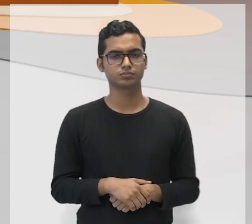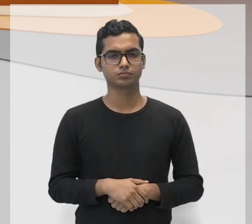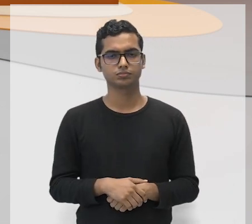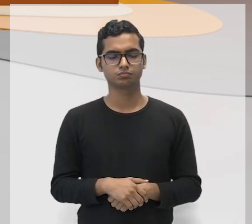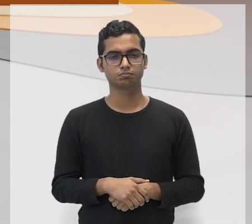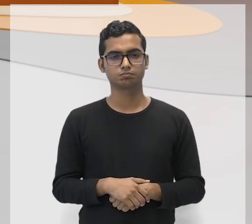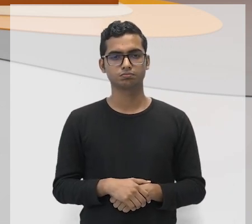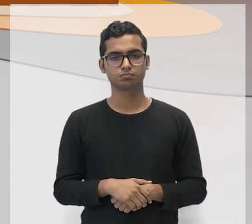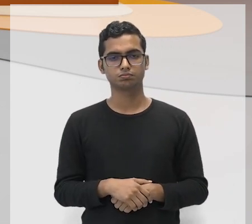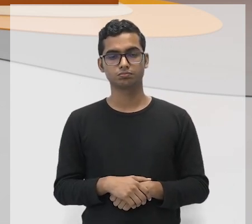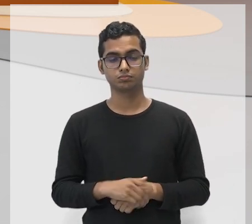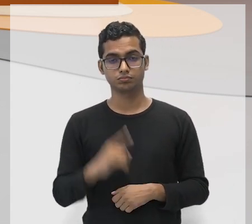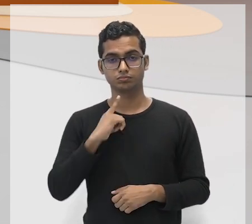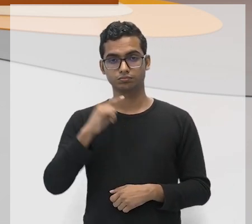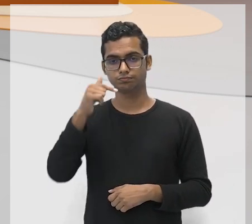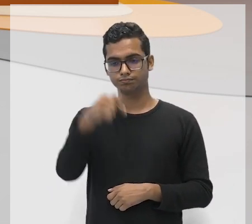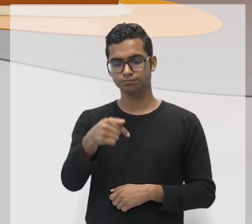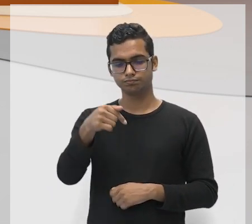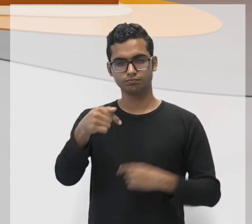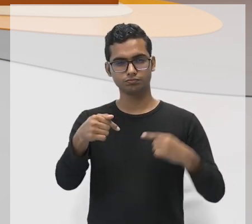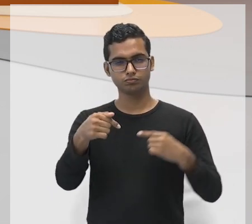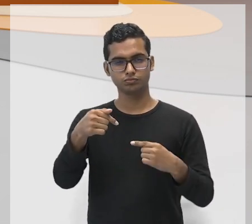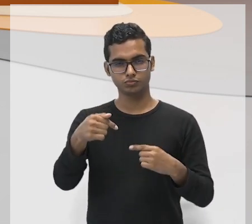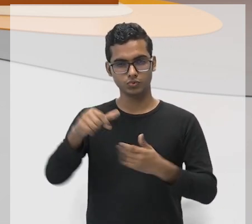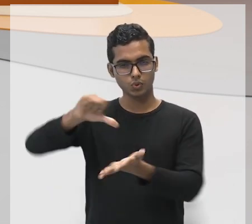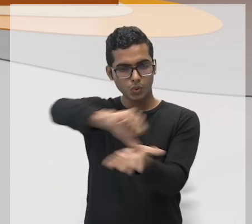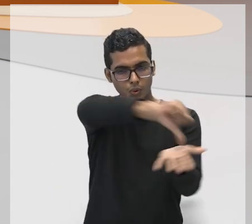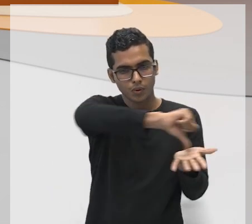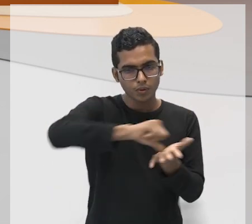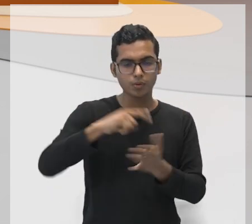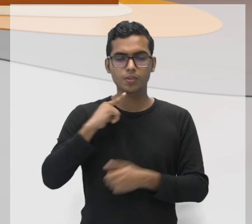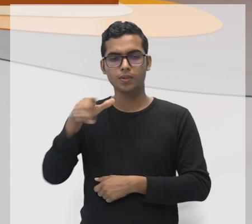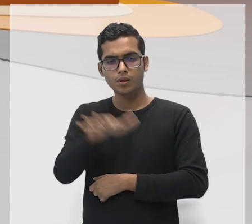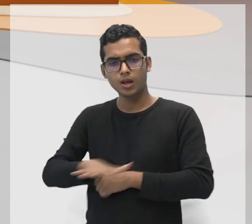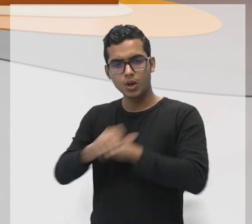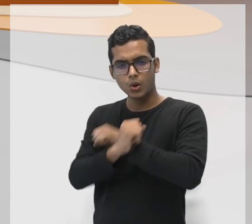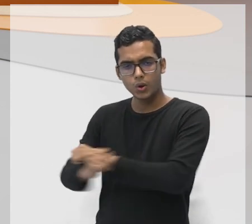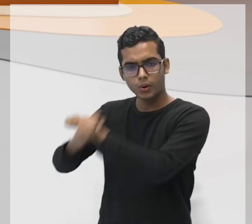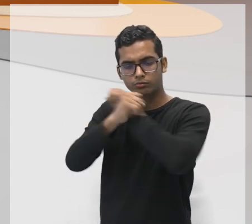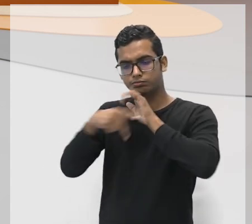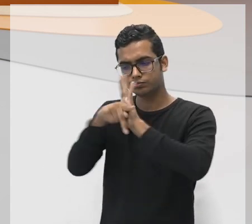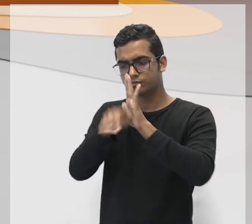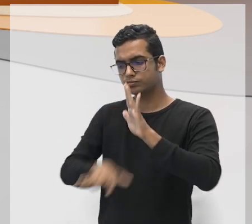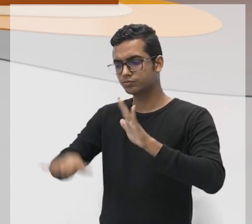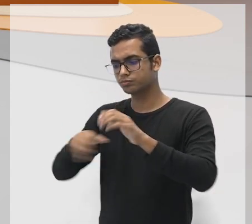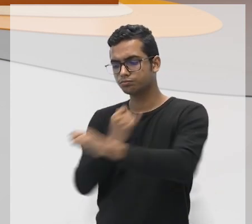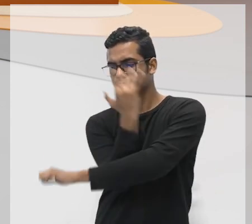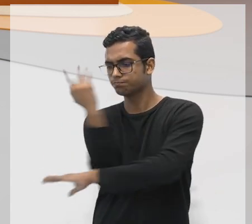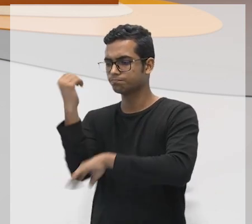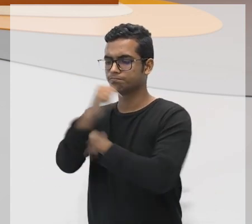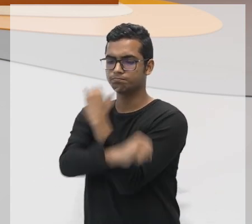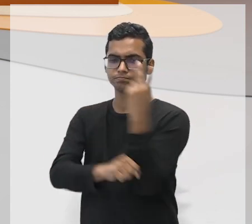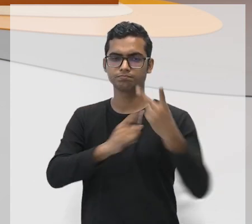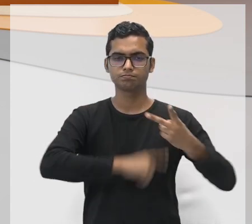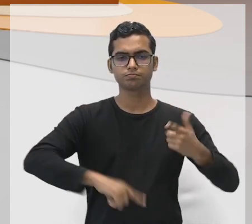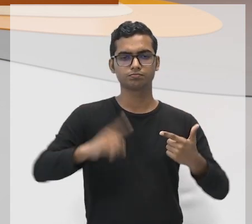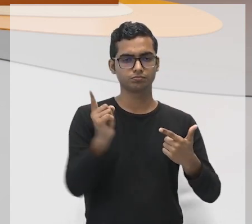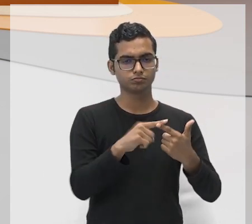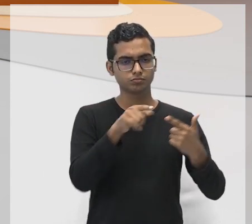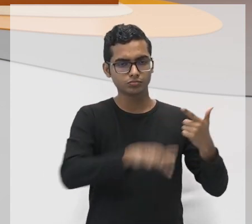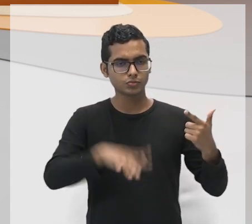uso sustentável são 7. Elas são a área de proteção ambiental, a área de